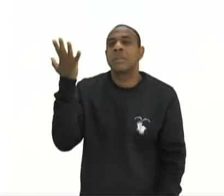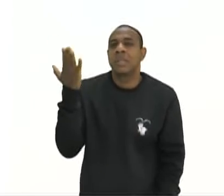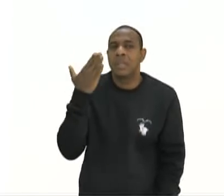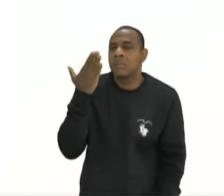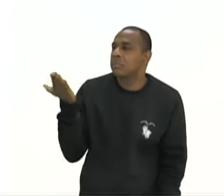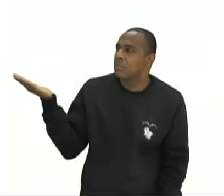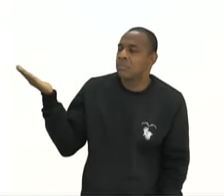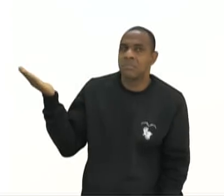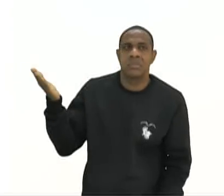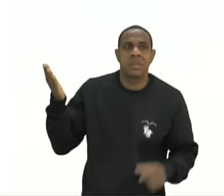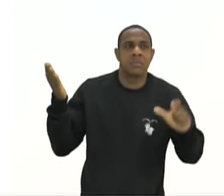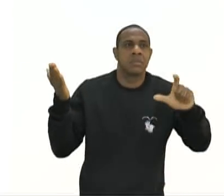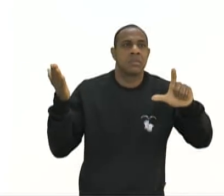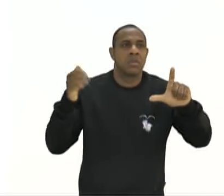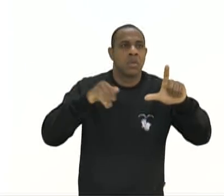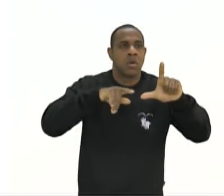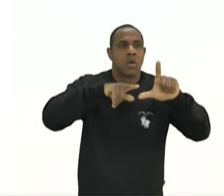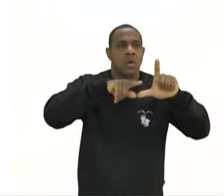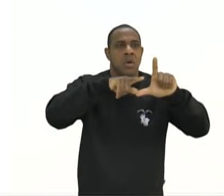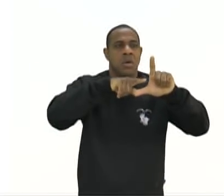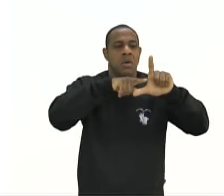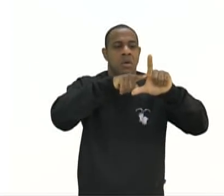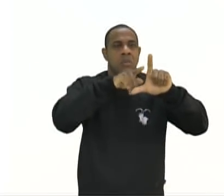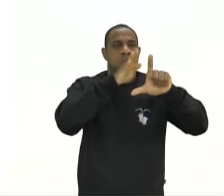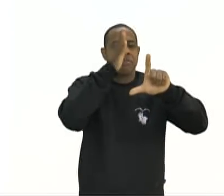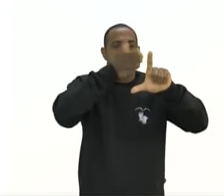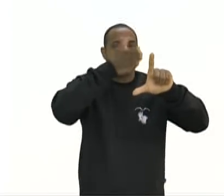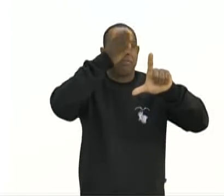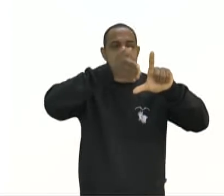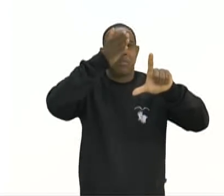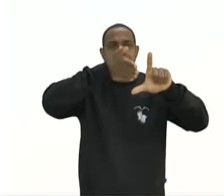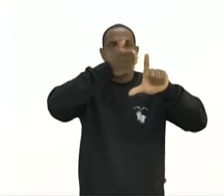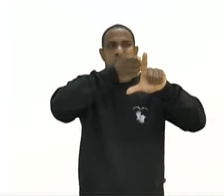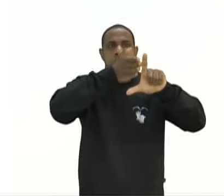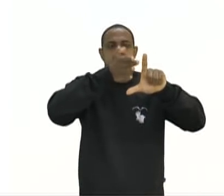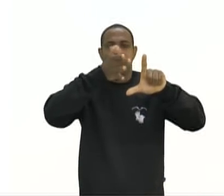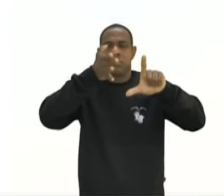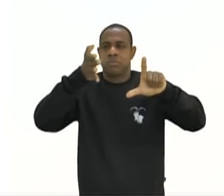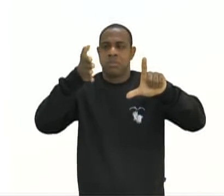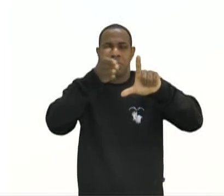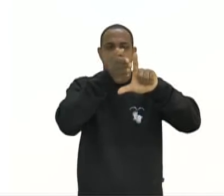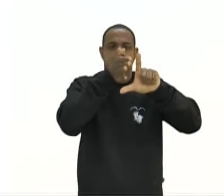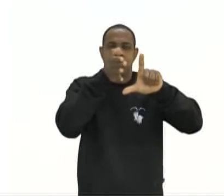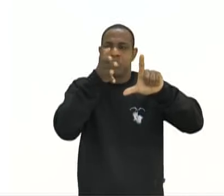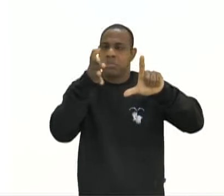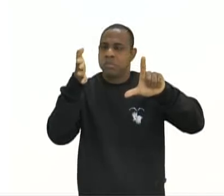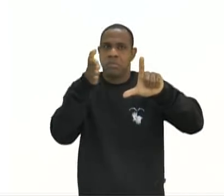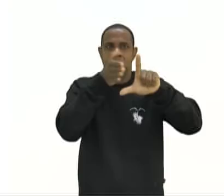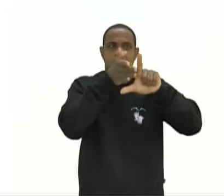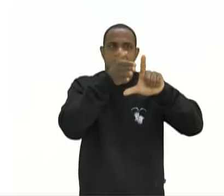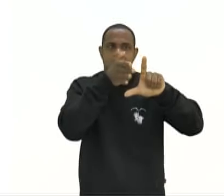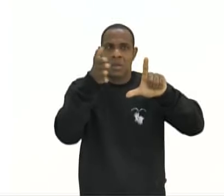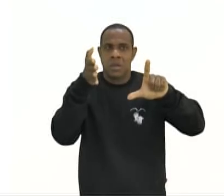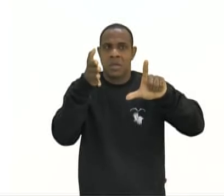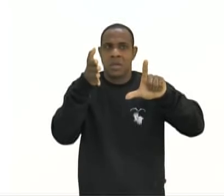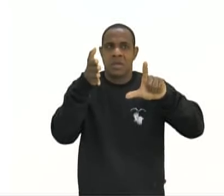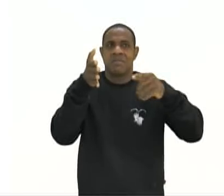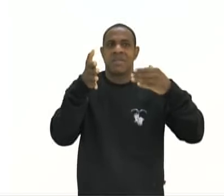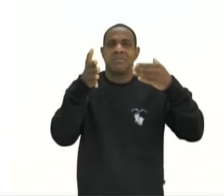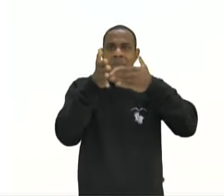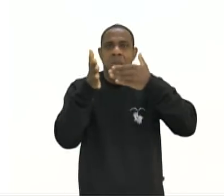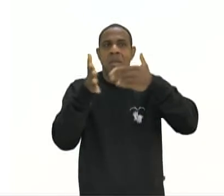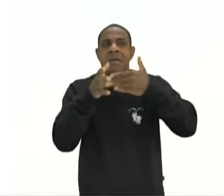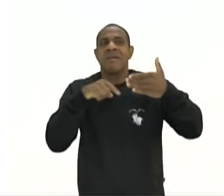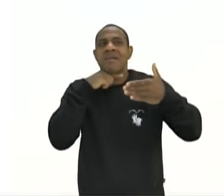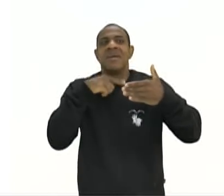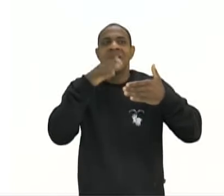uma frente de onda que está avançando na vertical e nesse caso vai ter diversos obstáculos ali